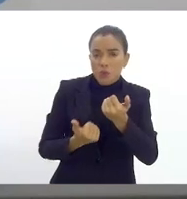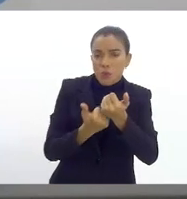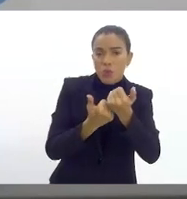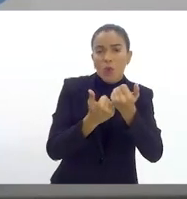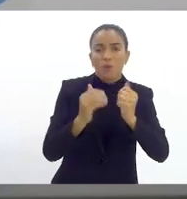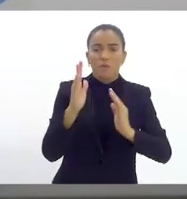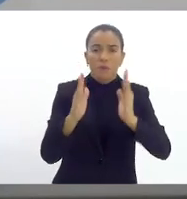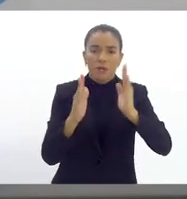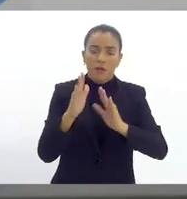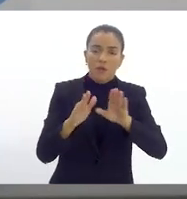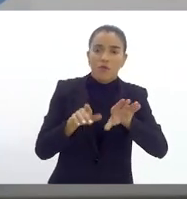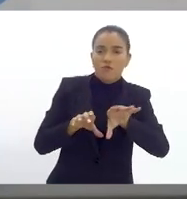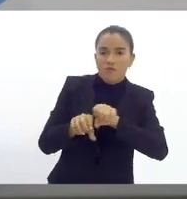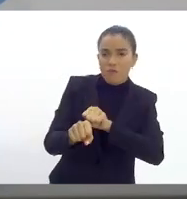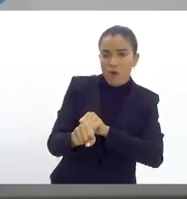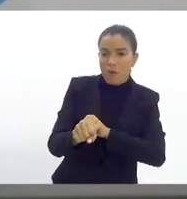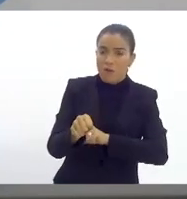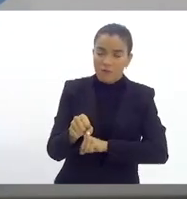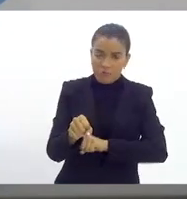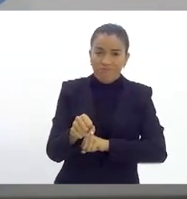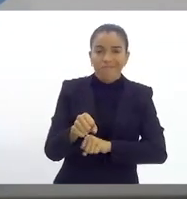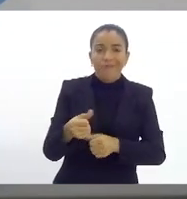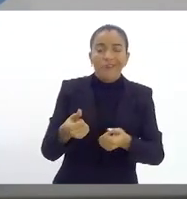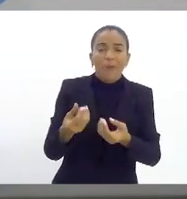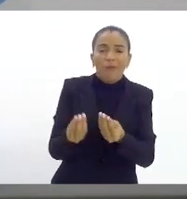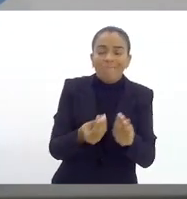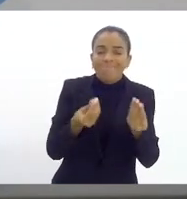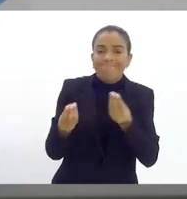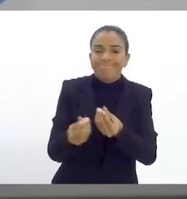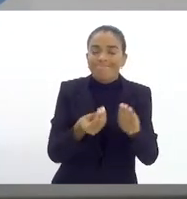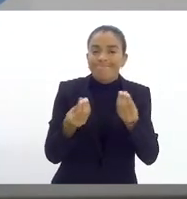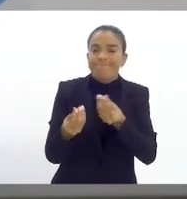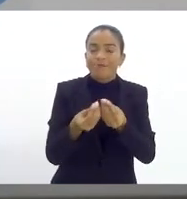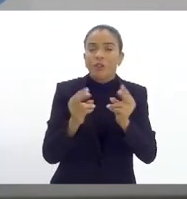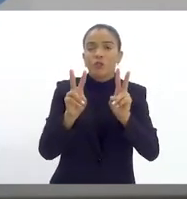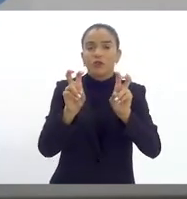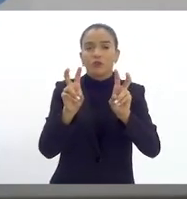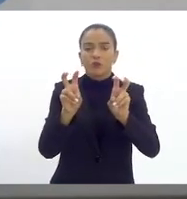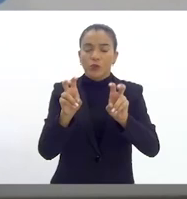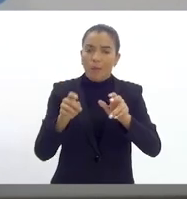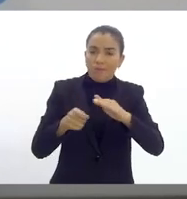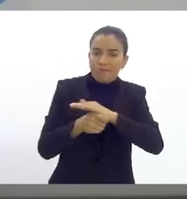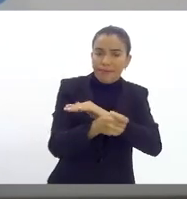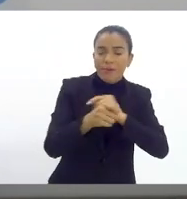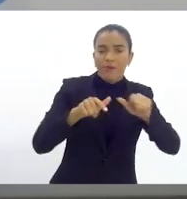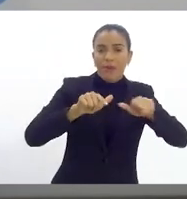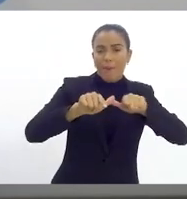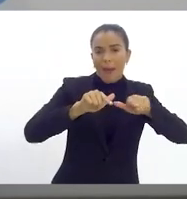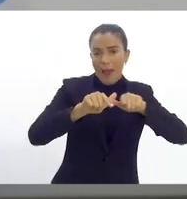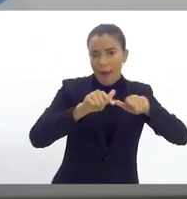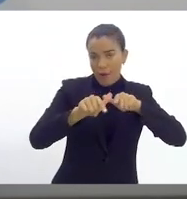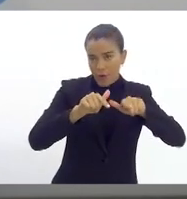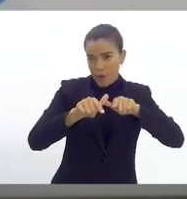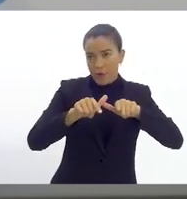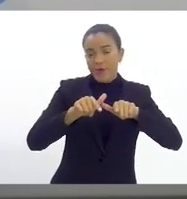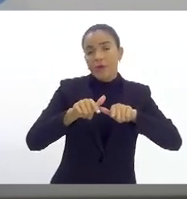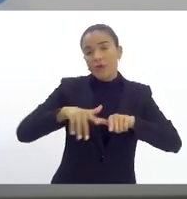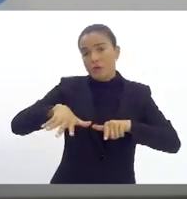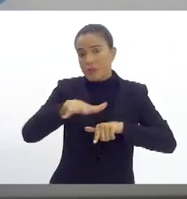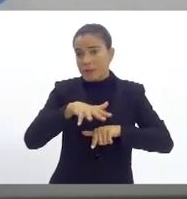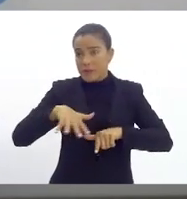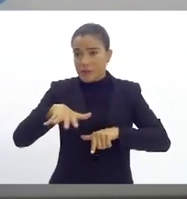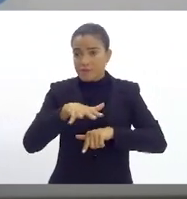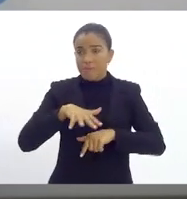período de Formação então muito precalizados e muito vulneráveis no sentido do ingresso no mercado de trabalho que é o mercado de trabalho também